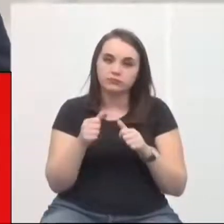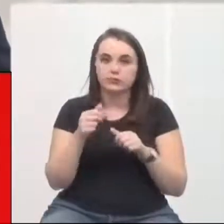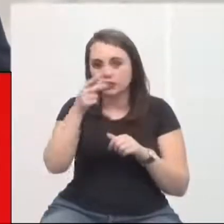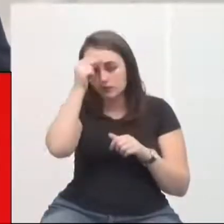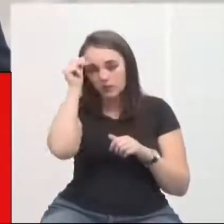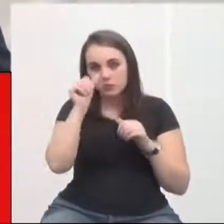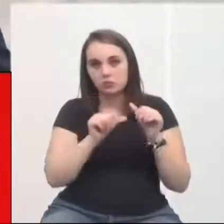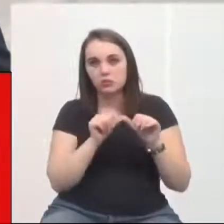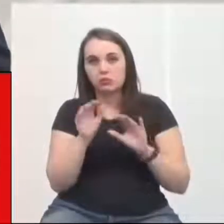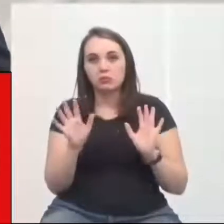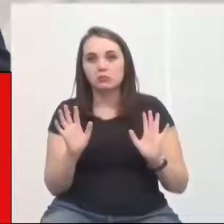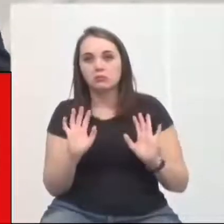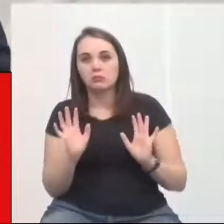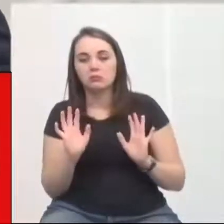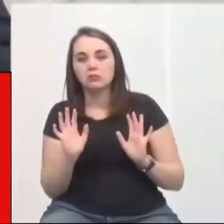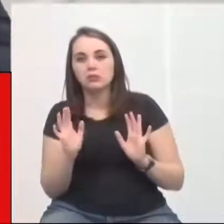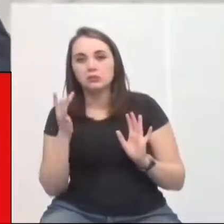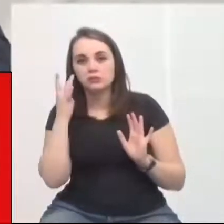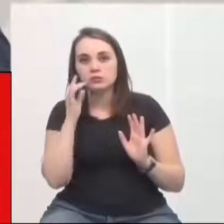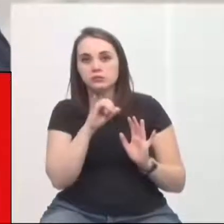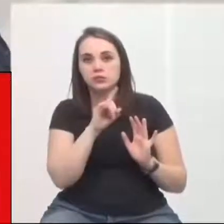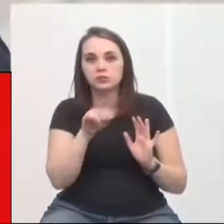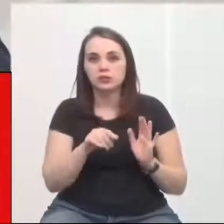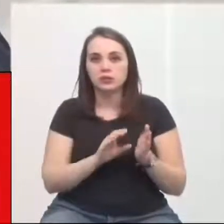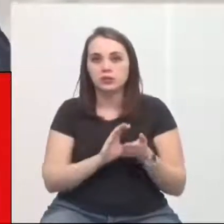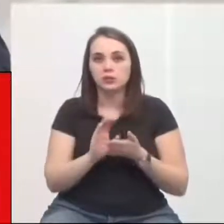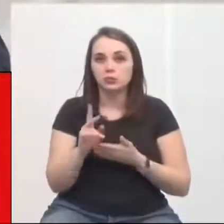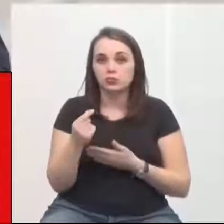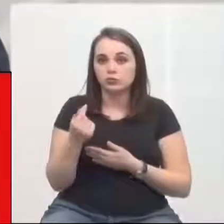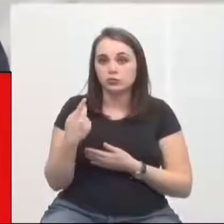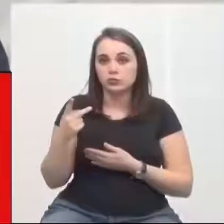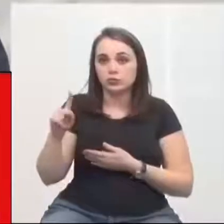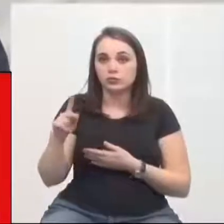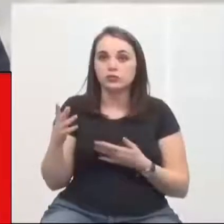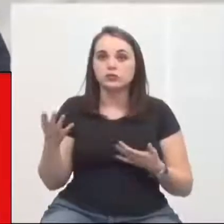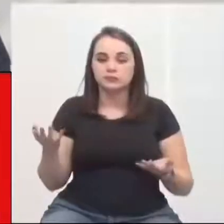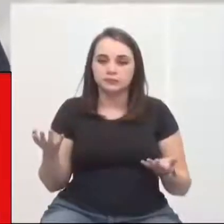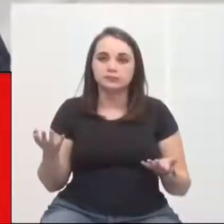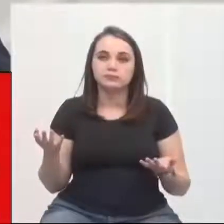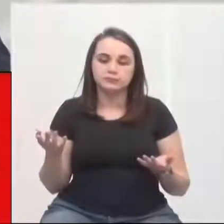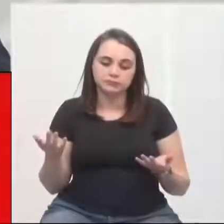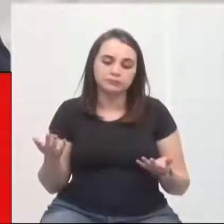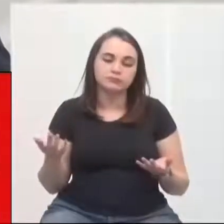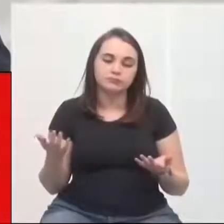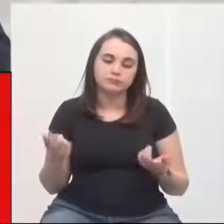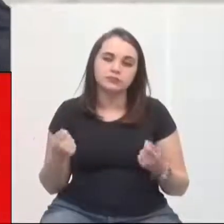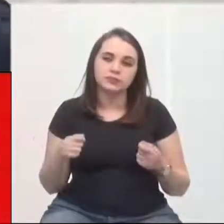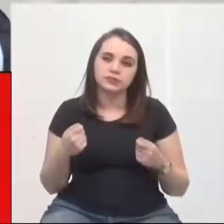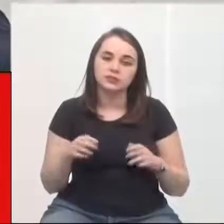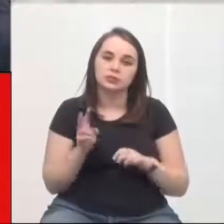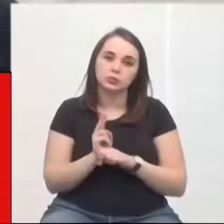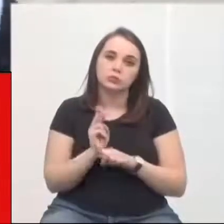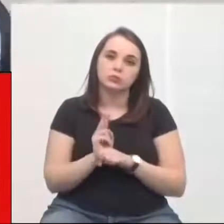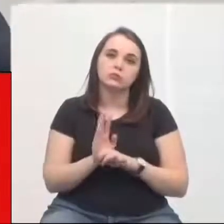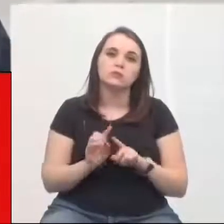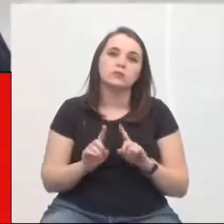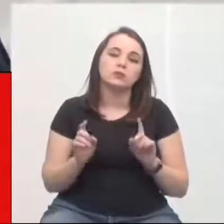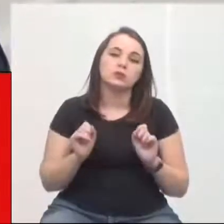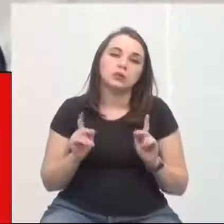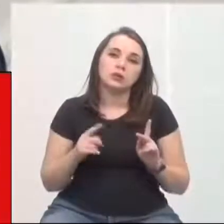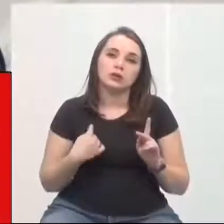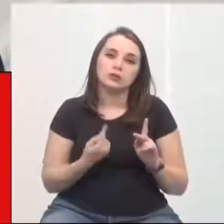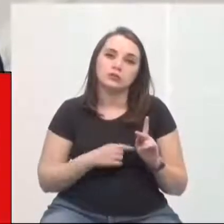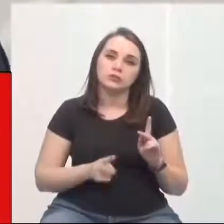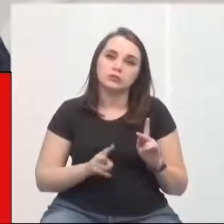troque, não sabendo eles que também é recurso deles, que é dinheiro deles, então não tem que ter um pouquinho de zelo. Mas vamos